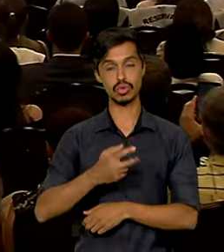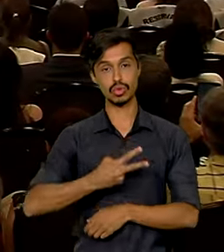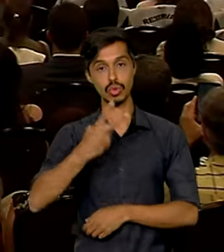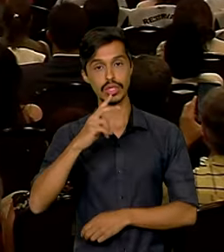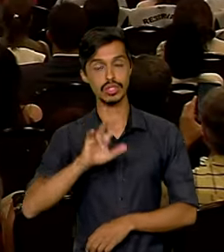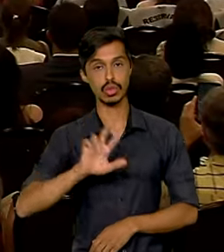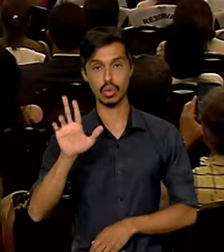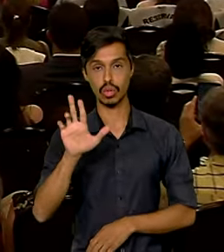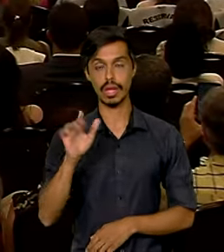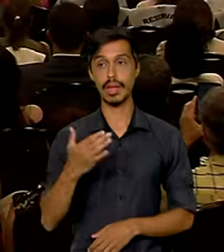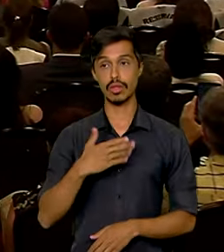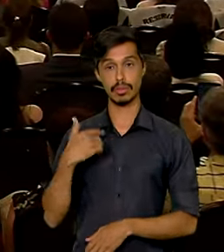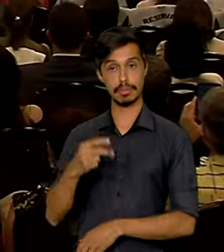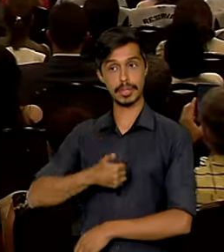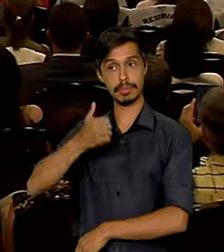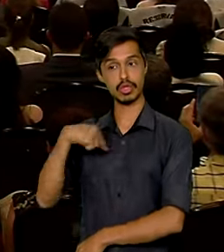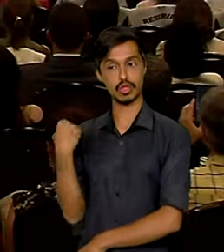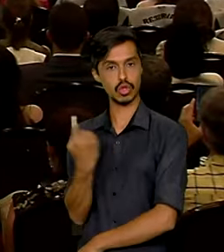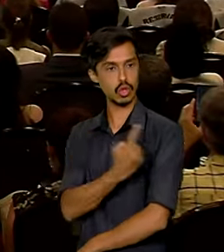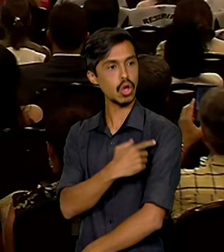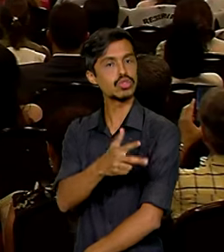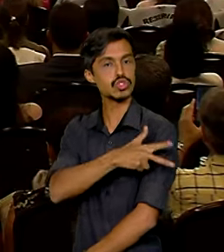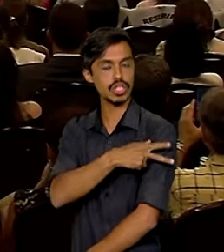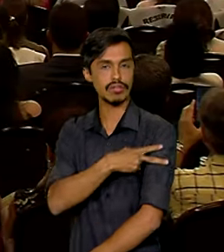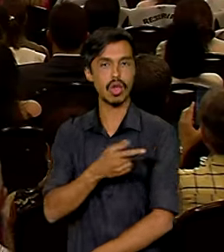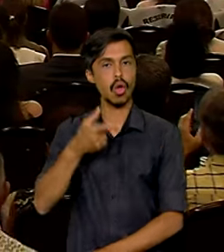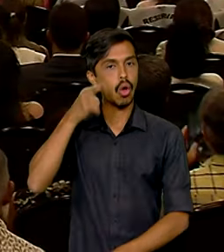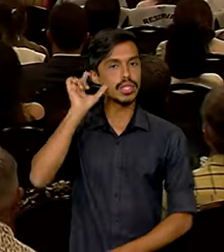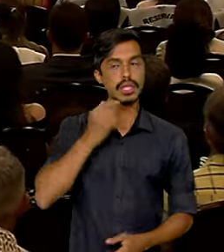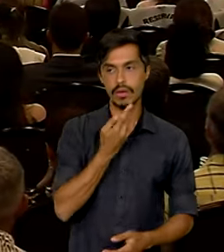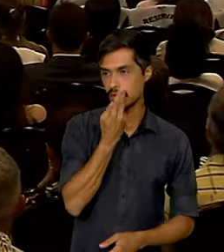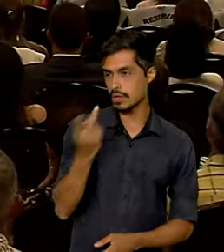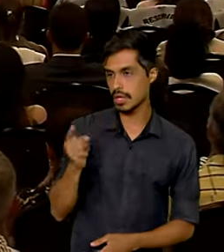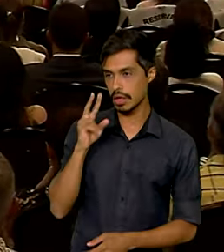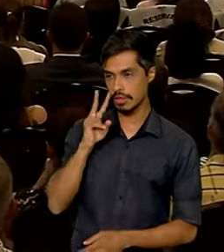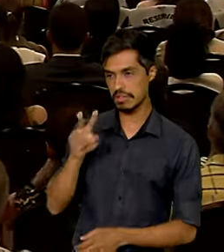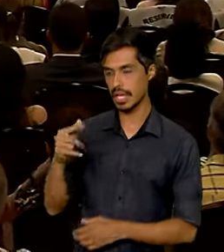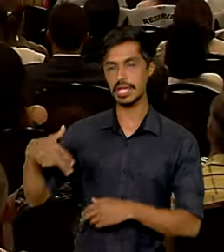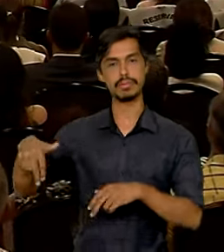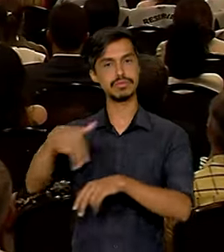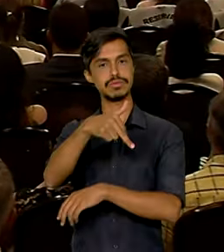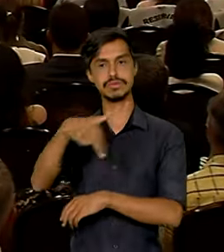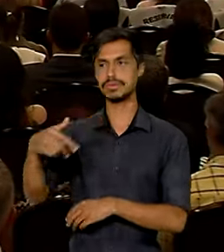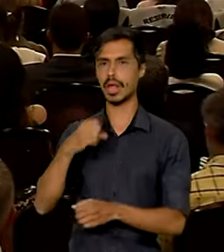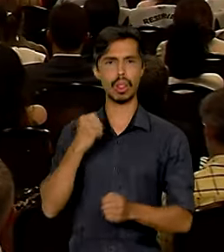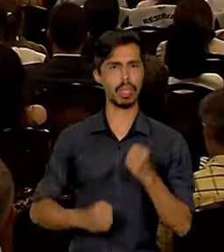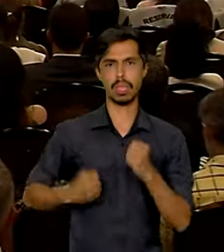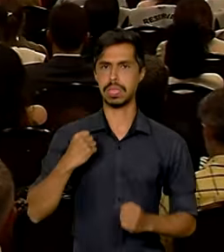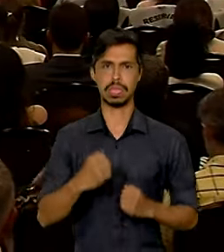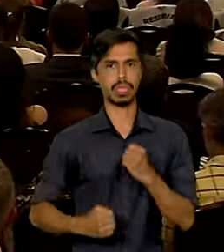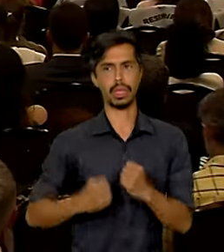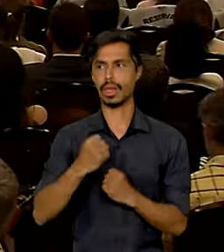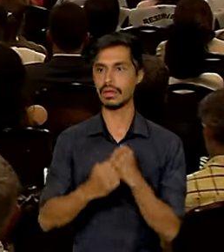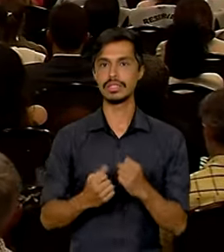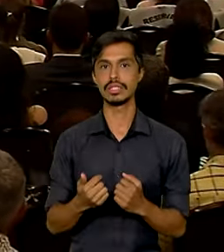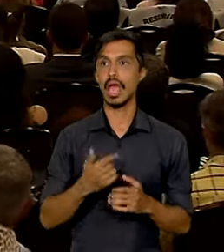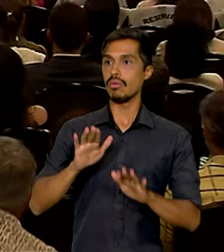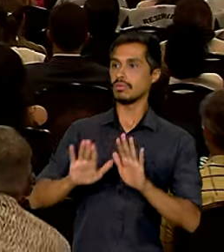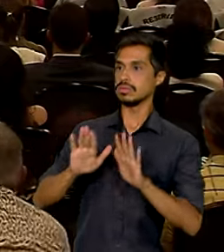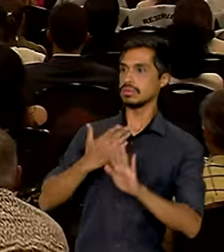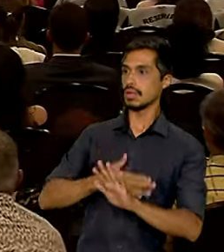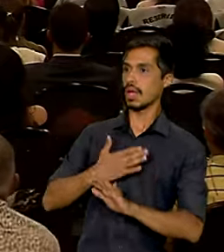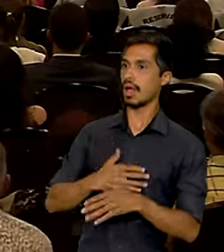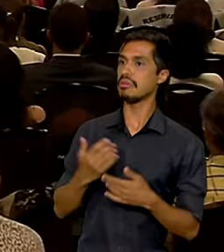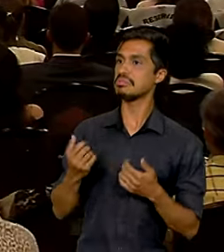primeiro, meu chefe, nosso chefe. Ontem eu visitei e ele andando de um lado para o outro, correndo. E eu disse, presidente, o senhor está